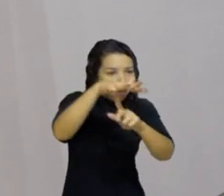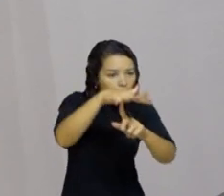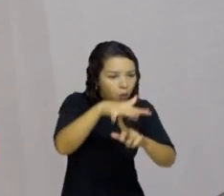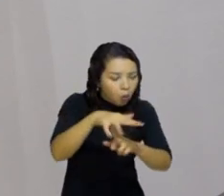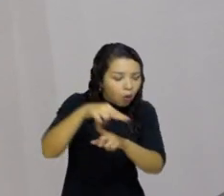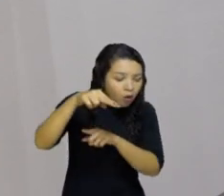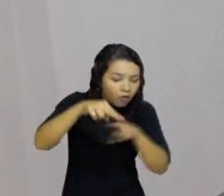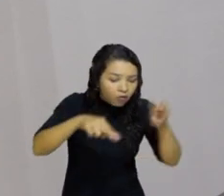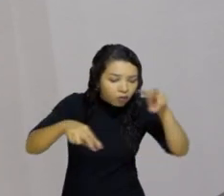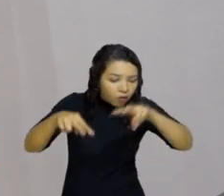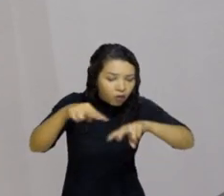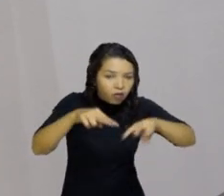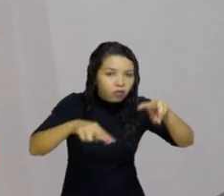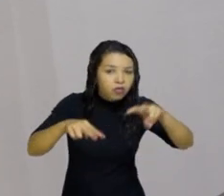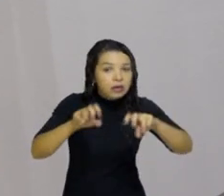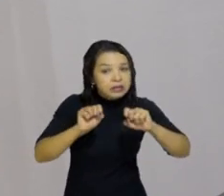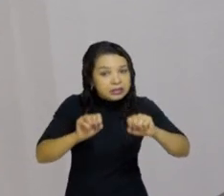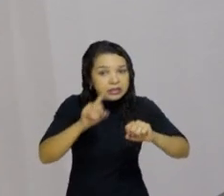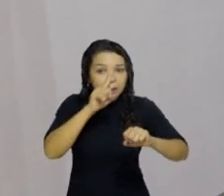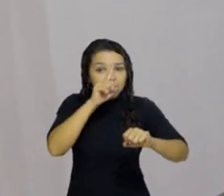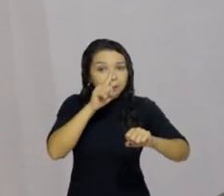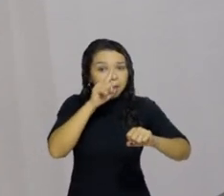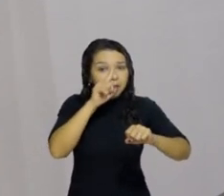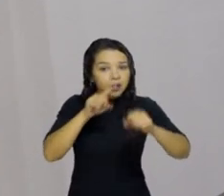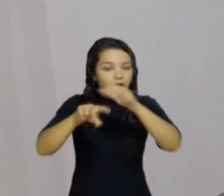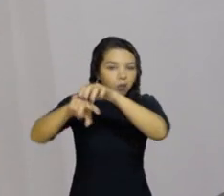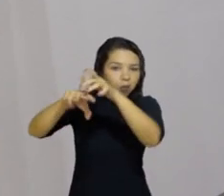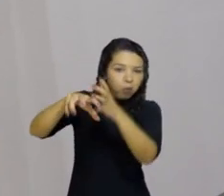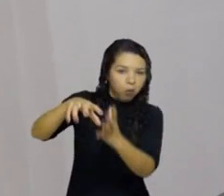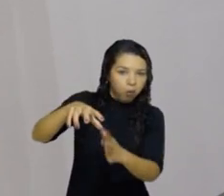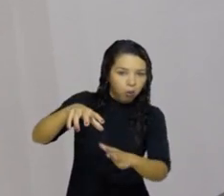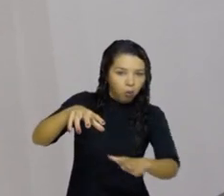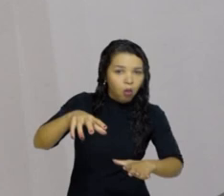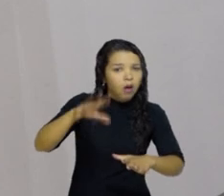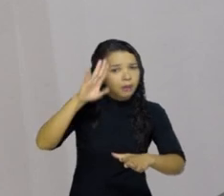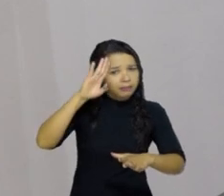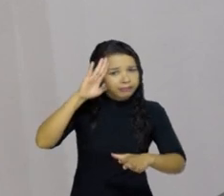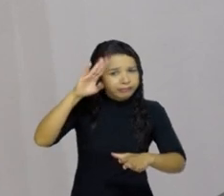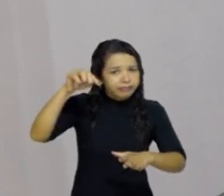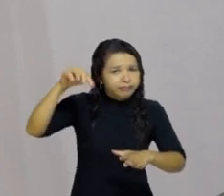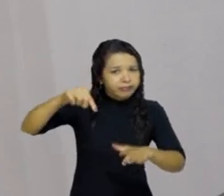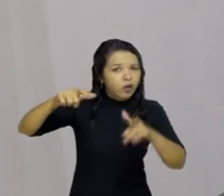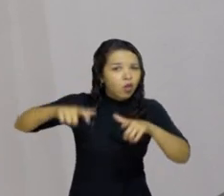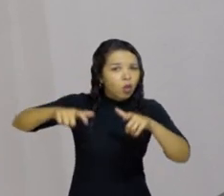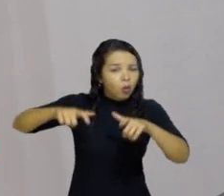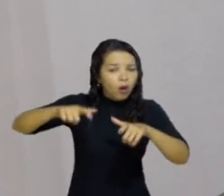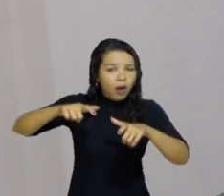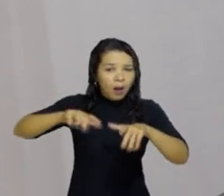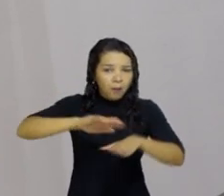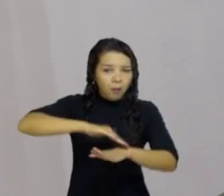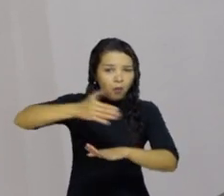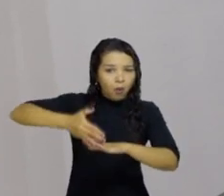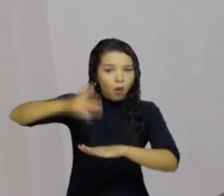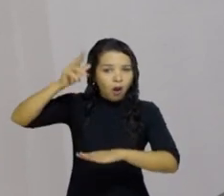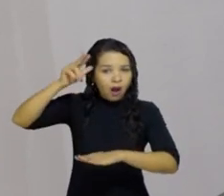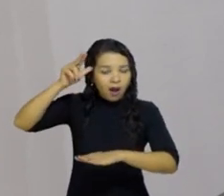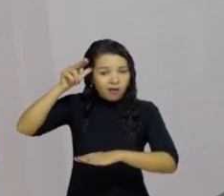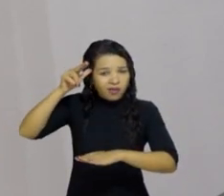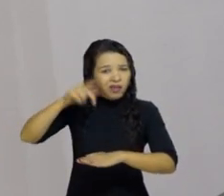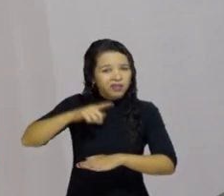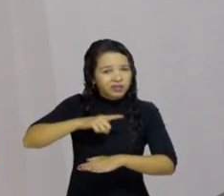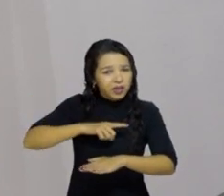passivos ambientais da rodovia, especialmente no Morro dos Cavalos, que tem pelo menos